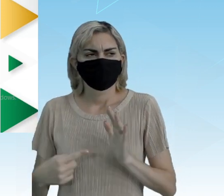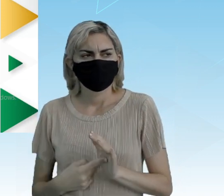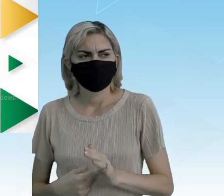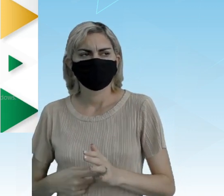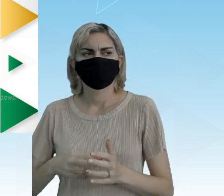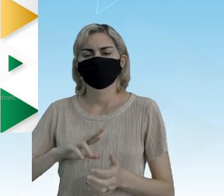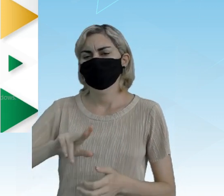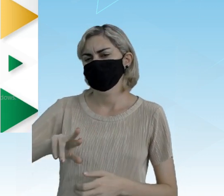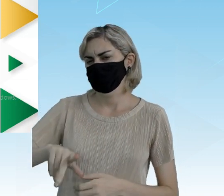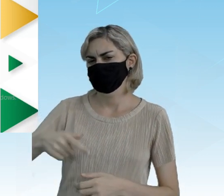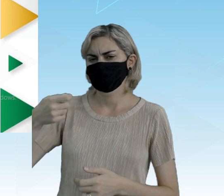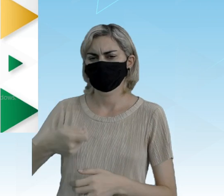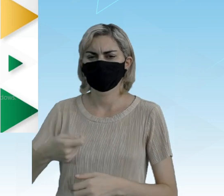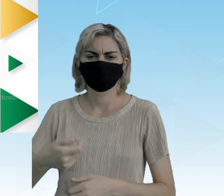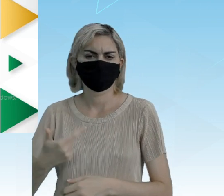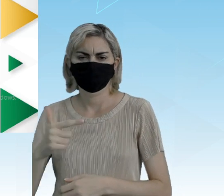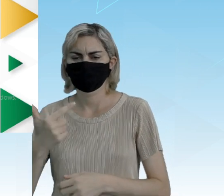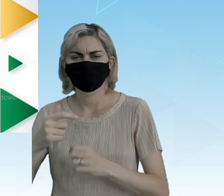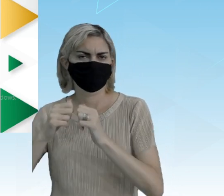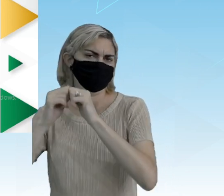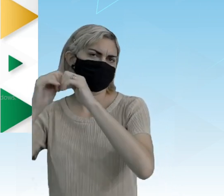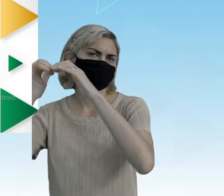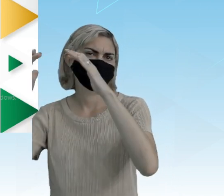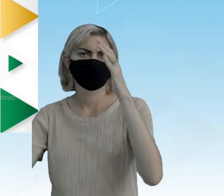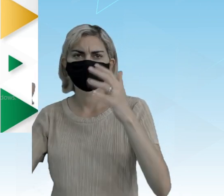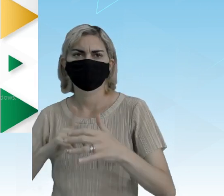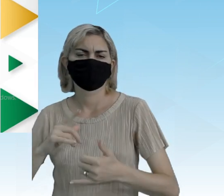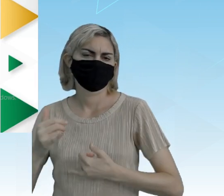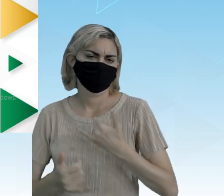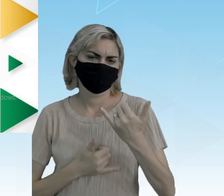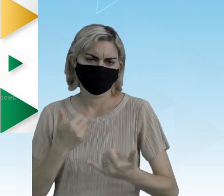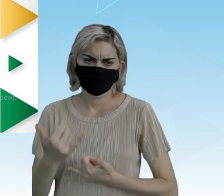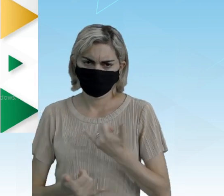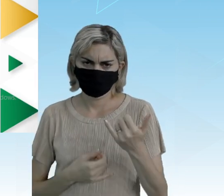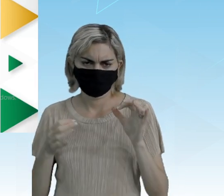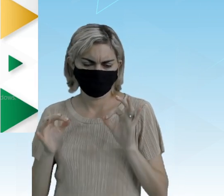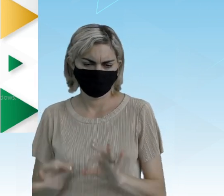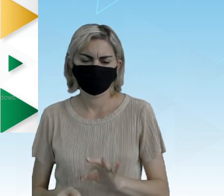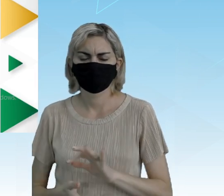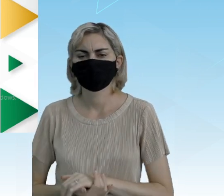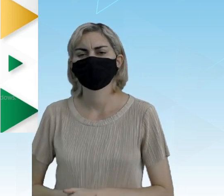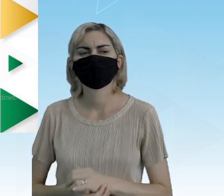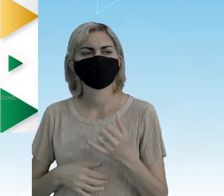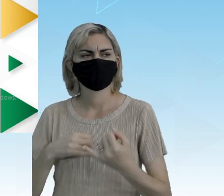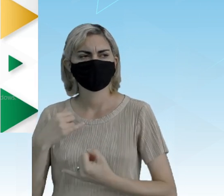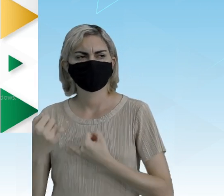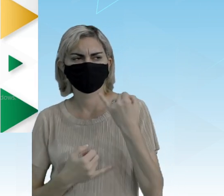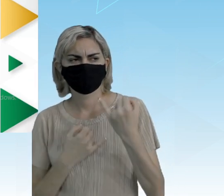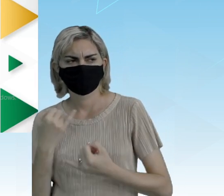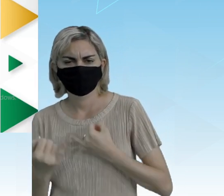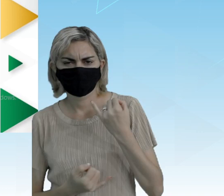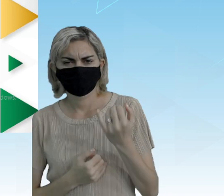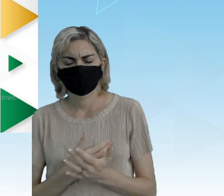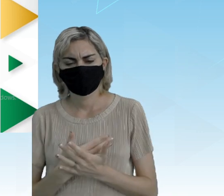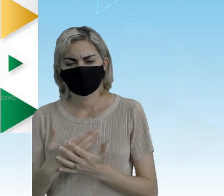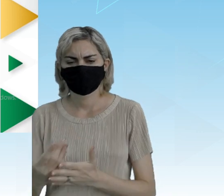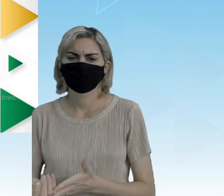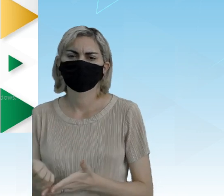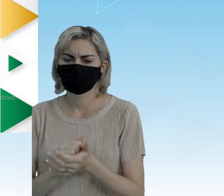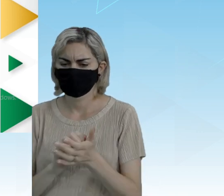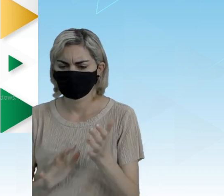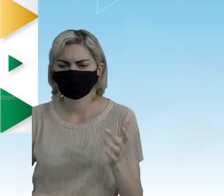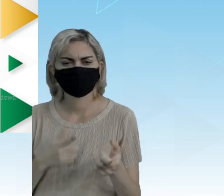ele não existe essa fantasia que existe na brincadeira, certo? Na brincadeira, inicia a atividade